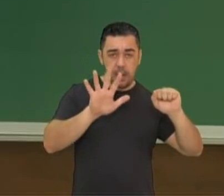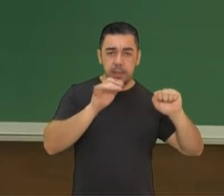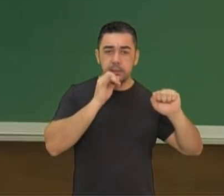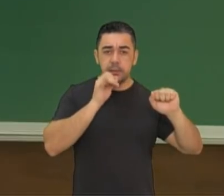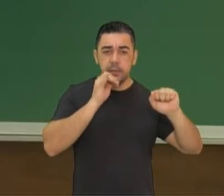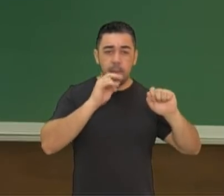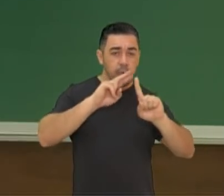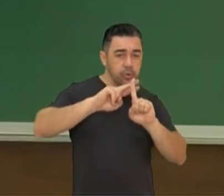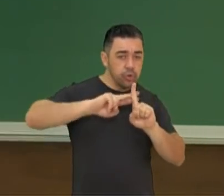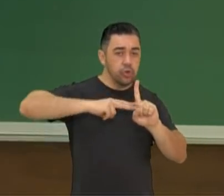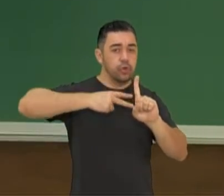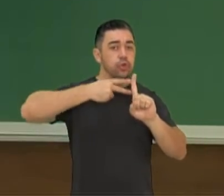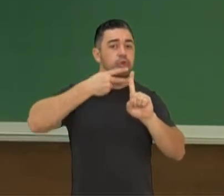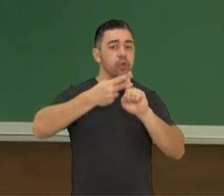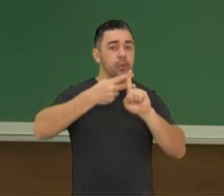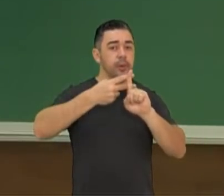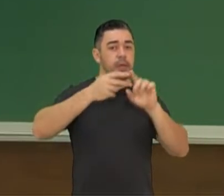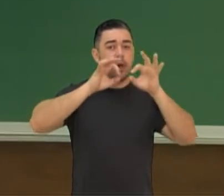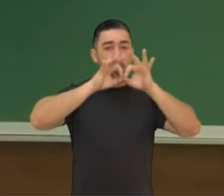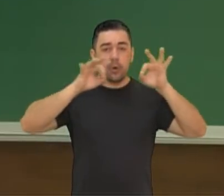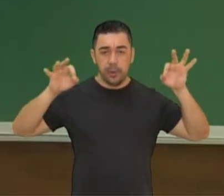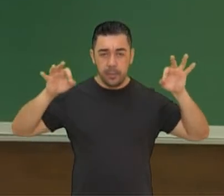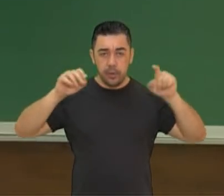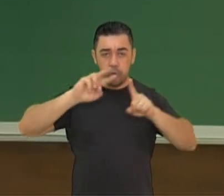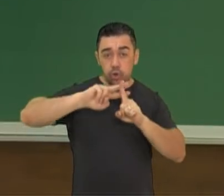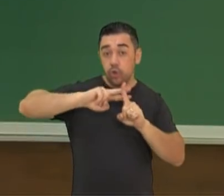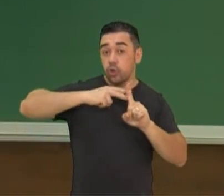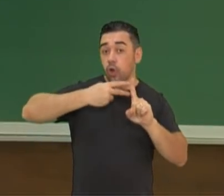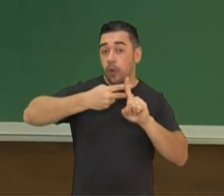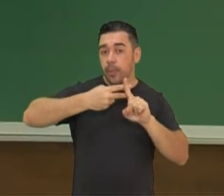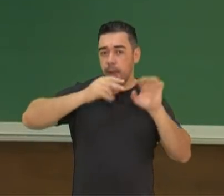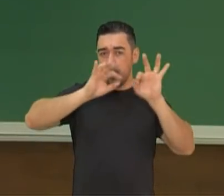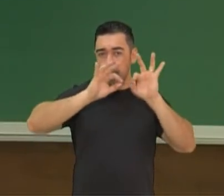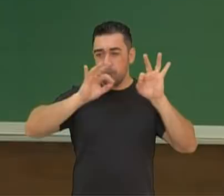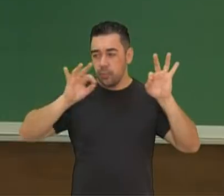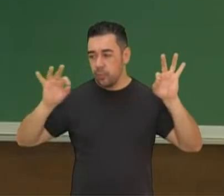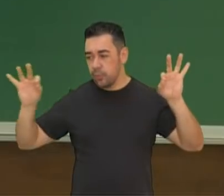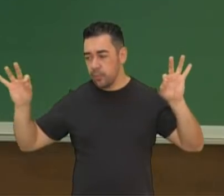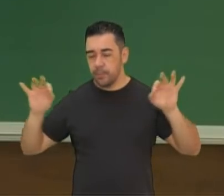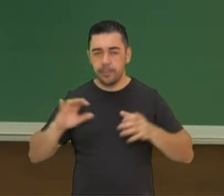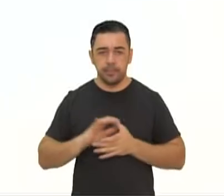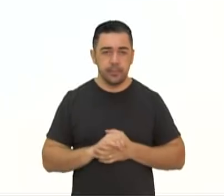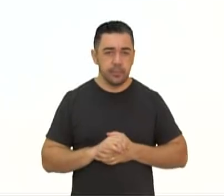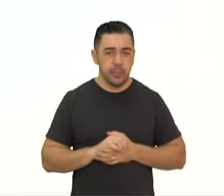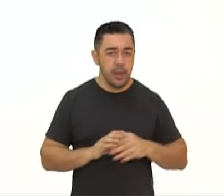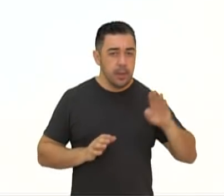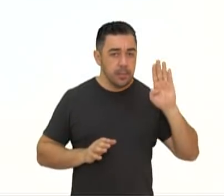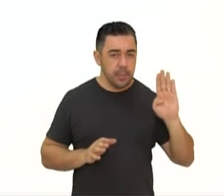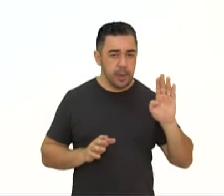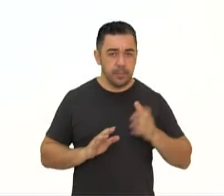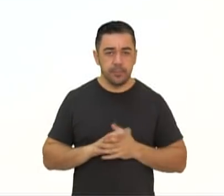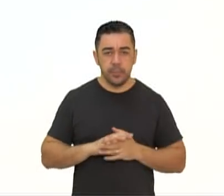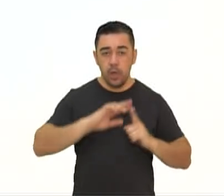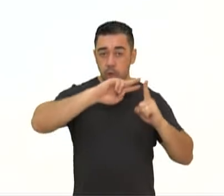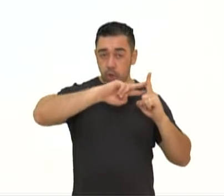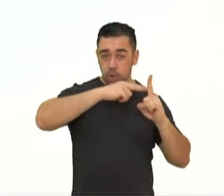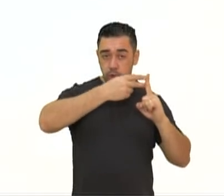A? O que acontece se a gente duplicar o comprimento? Na letra B, duplicarmos a